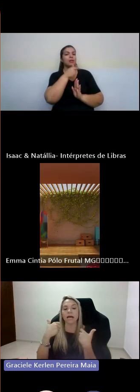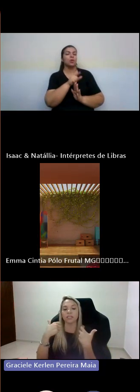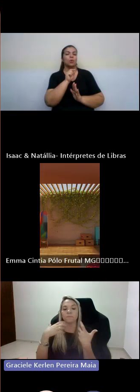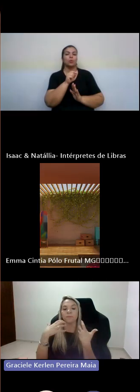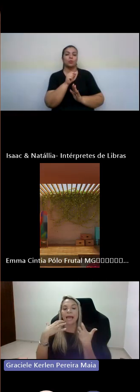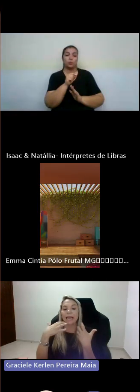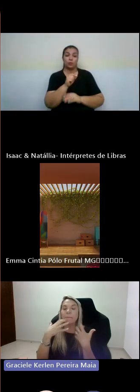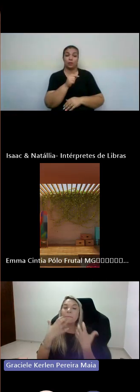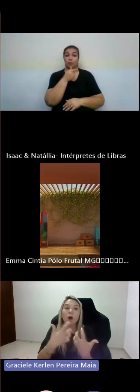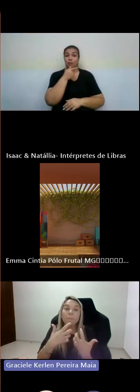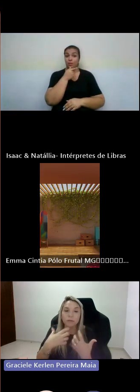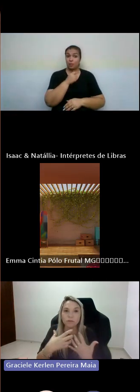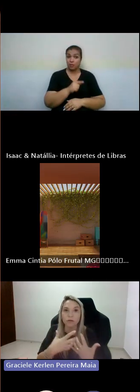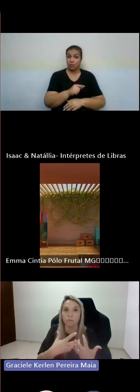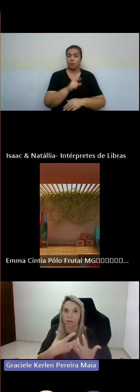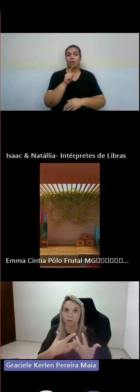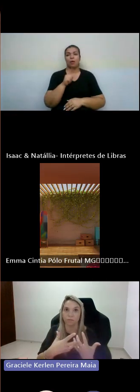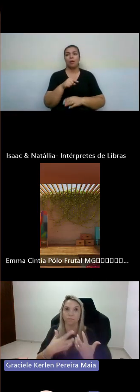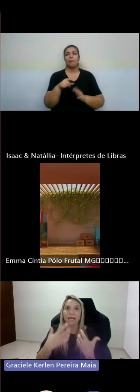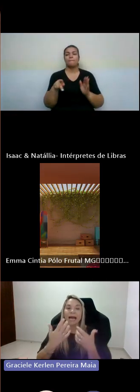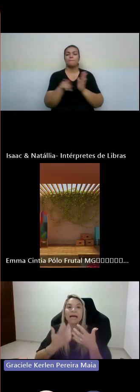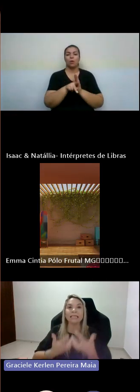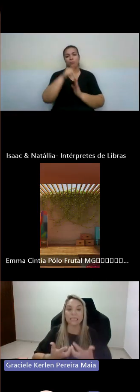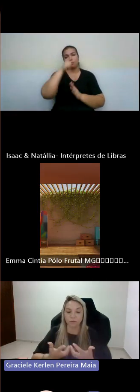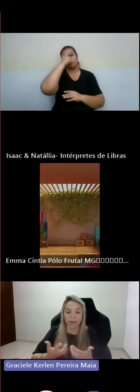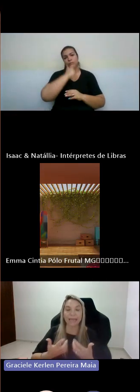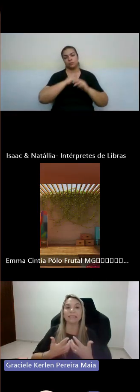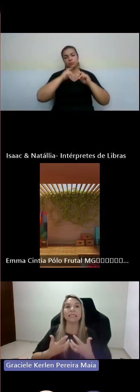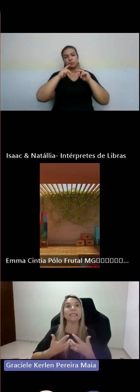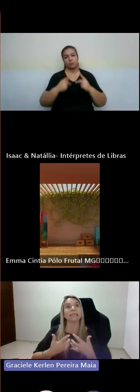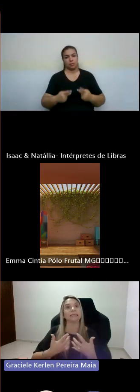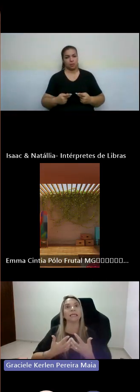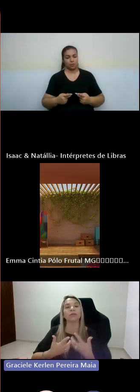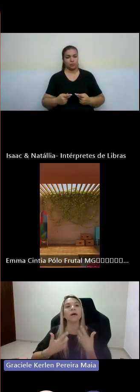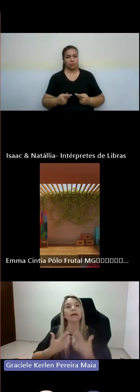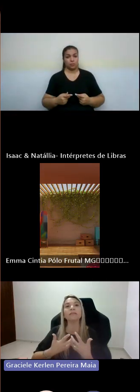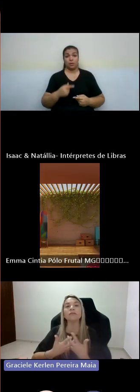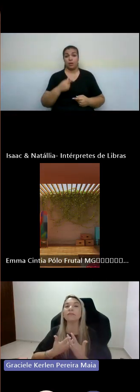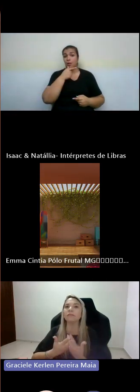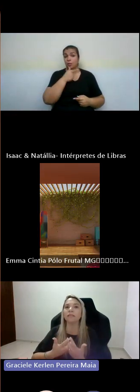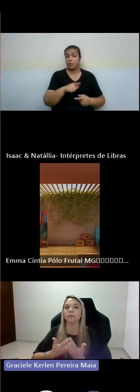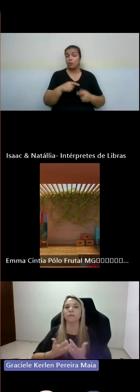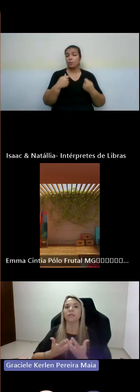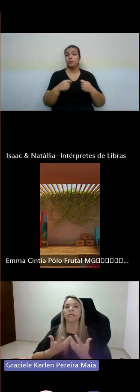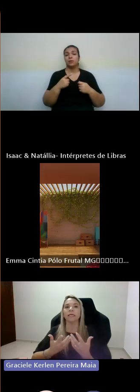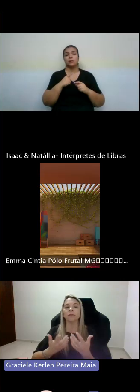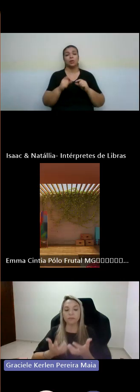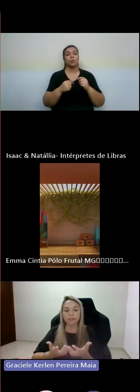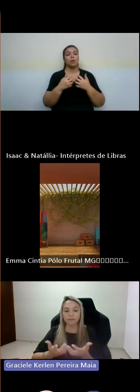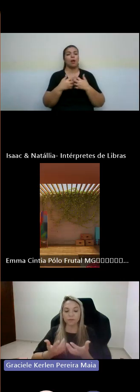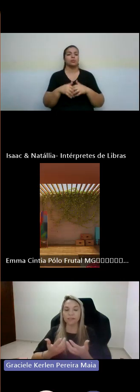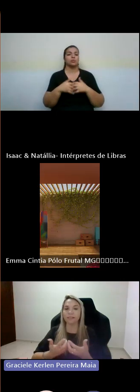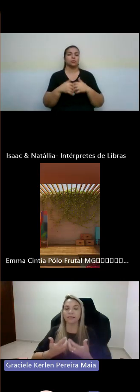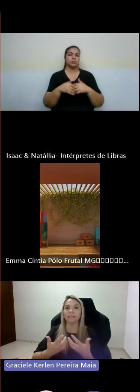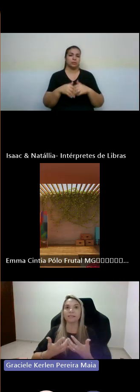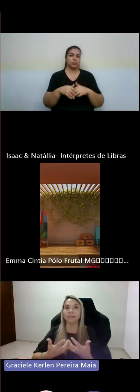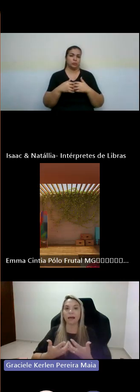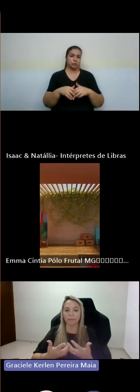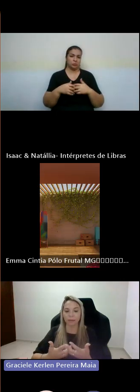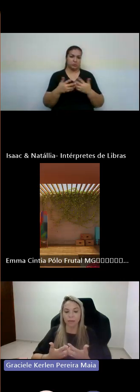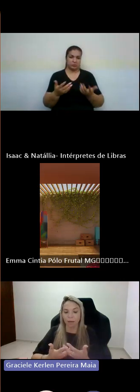na verdade, ela é própria do ser humano. A língua, ela exige da gente um raciocínio. Eu não sei se